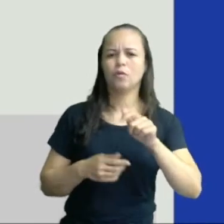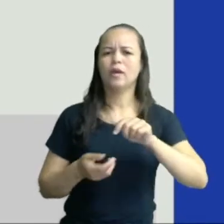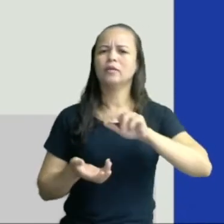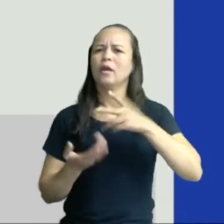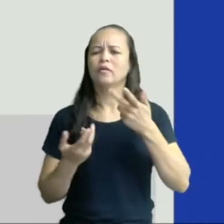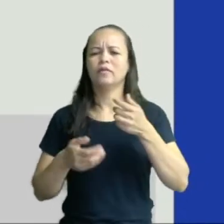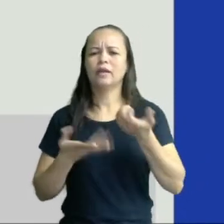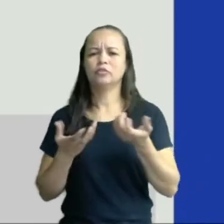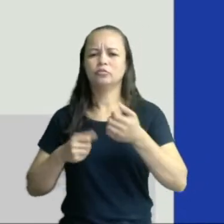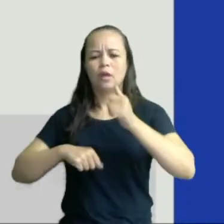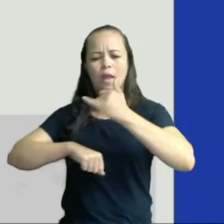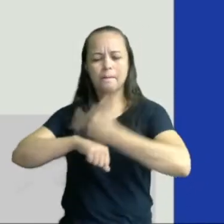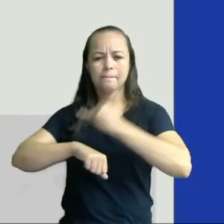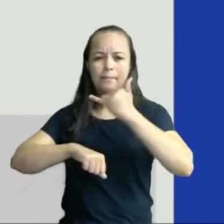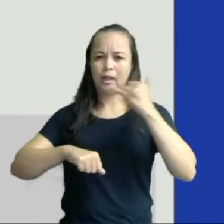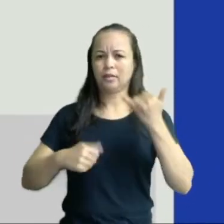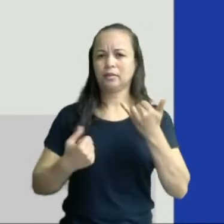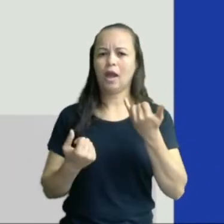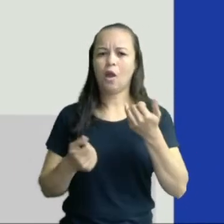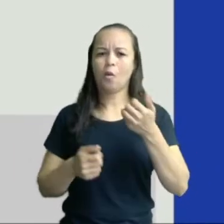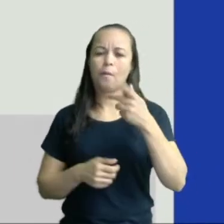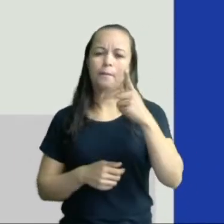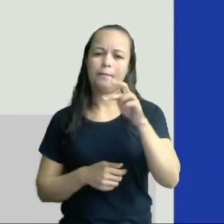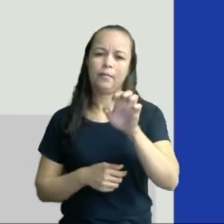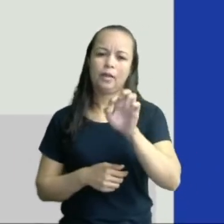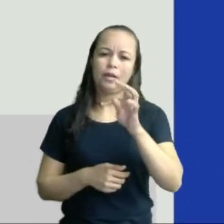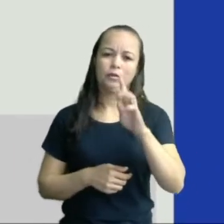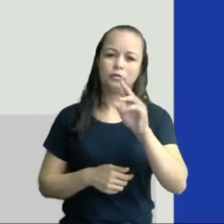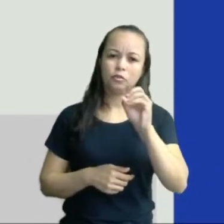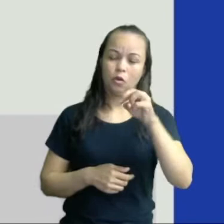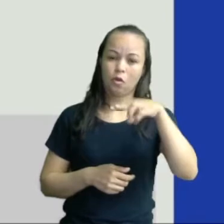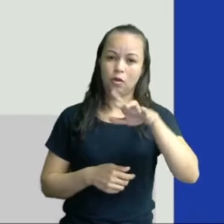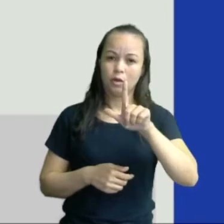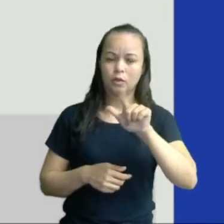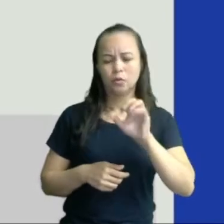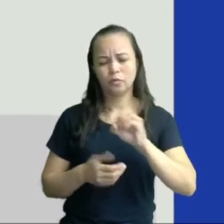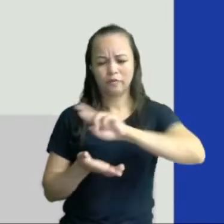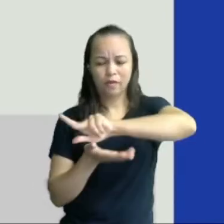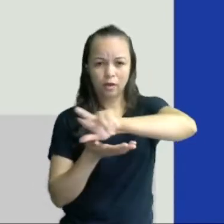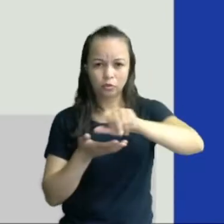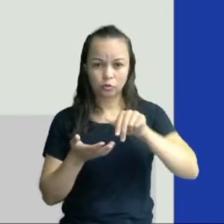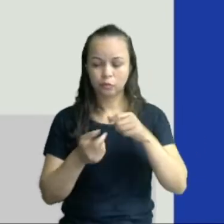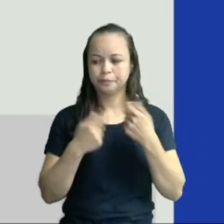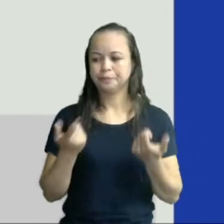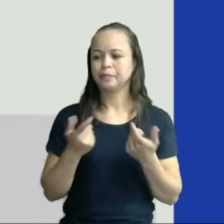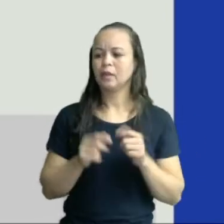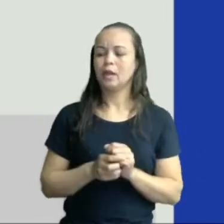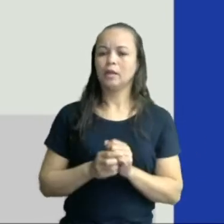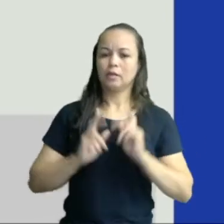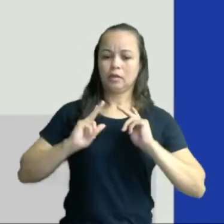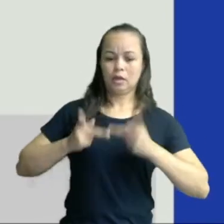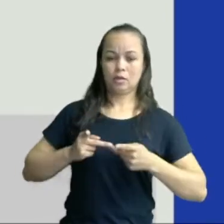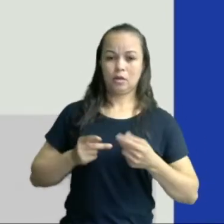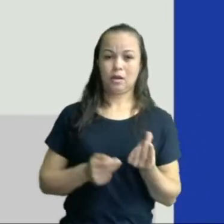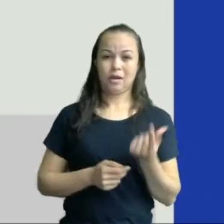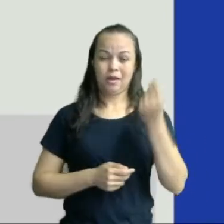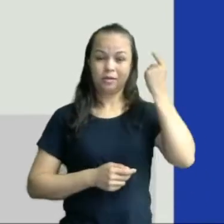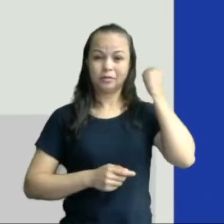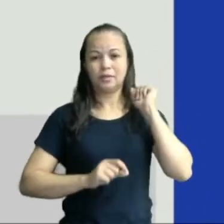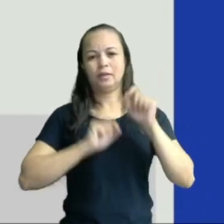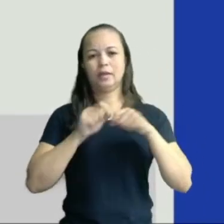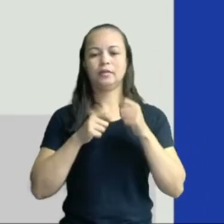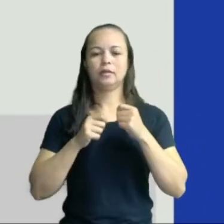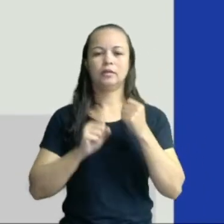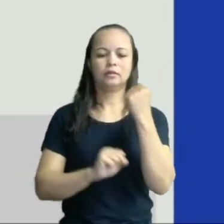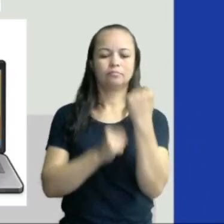É considerada a mais antiga a mais antiga atividade humana, antecedendo a agricultura, a pecuária e a